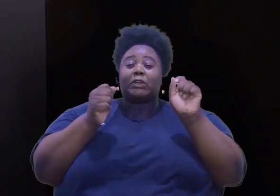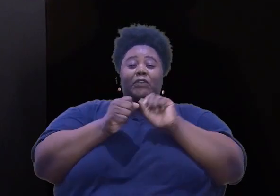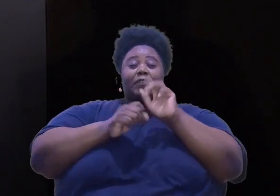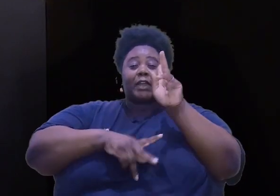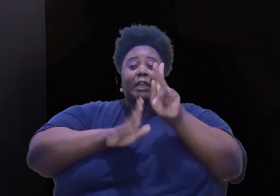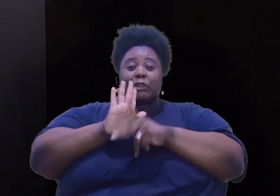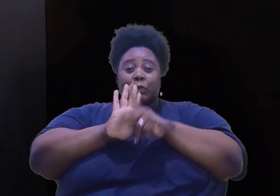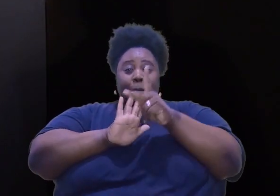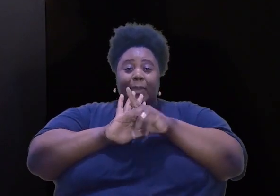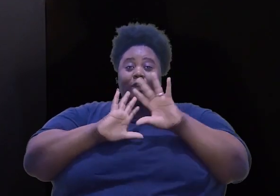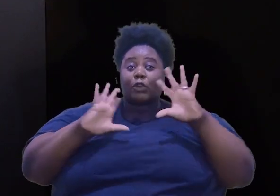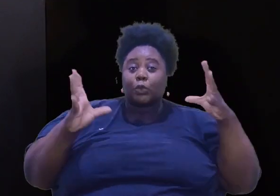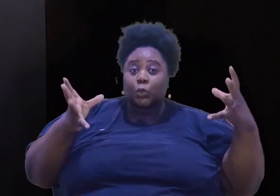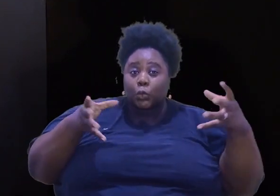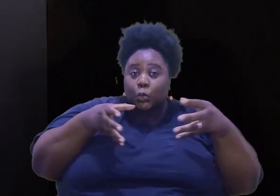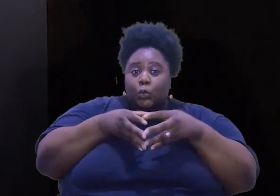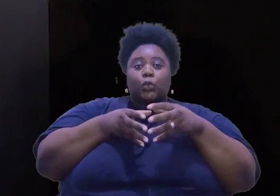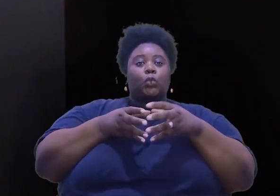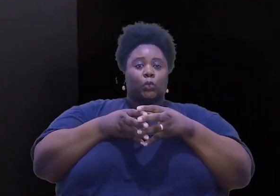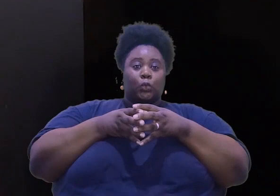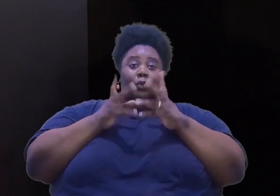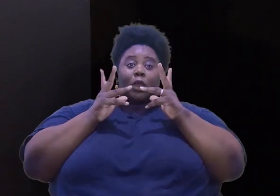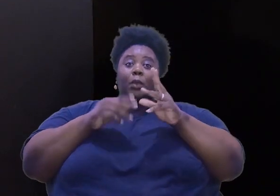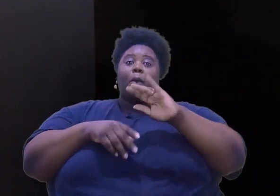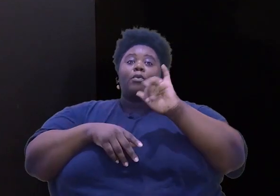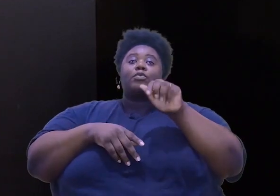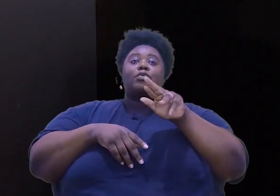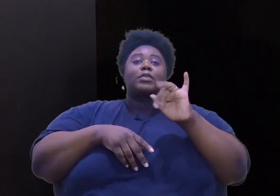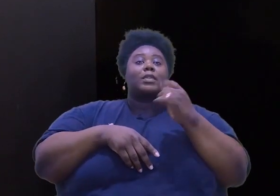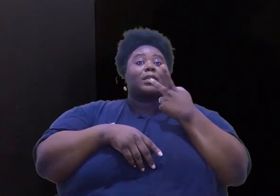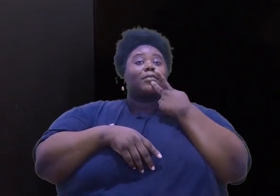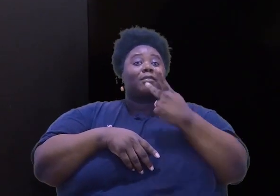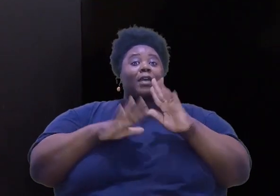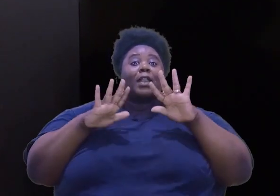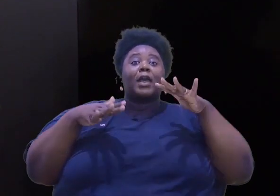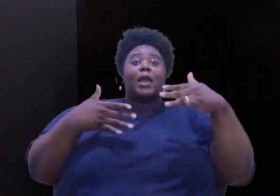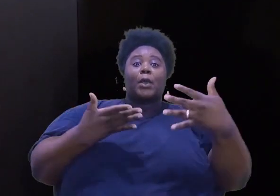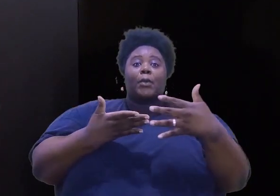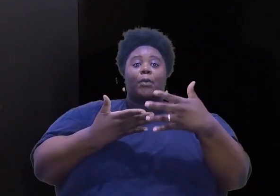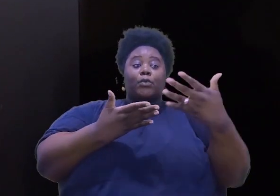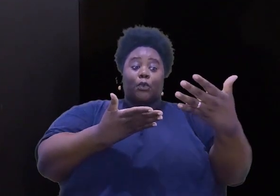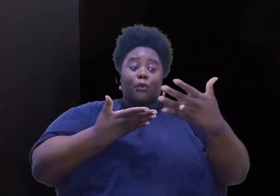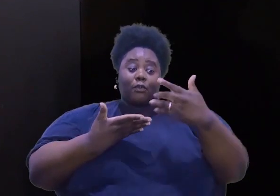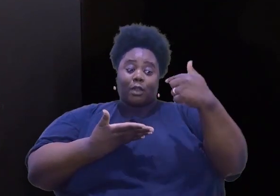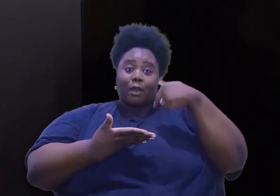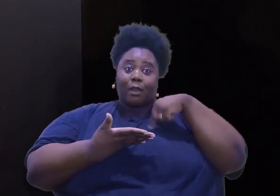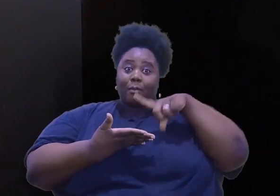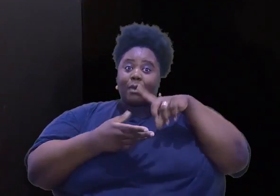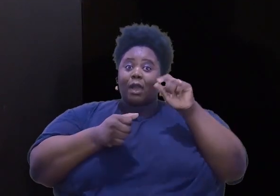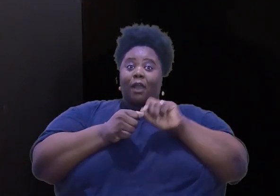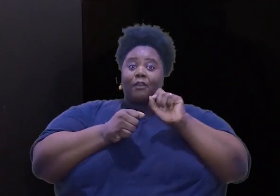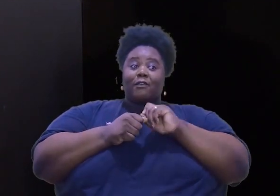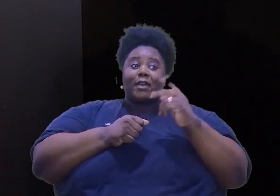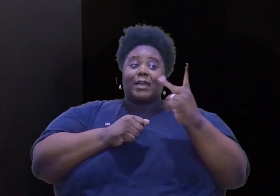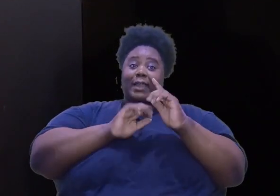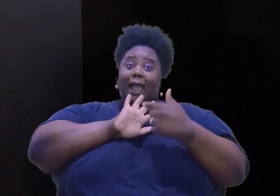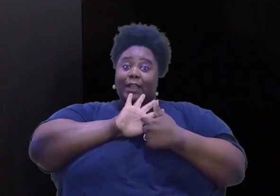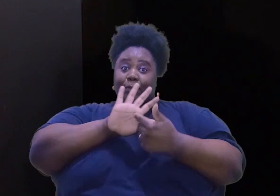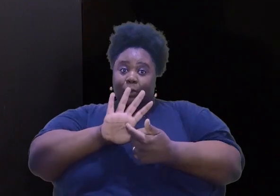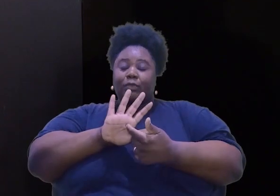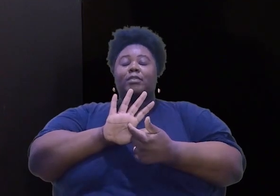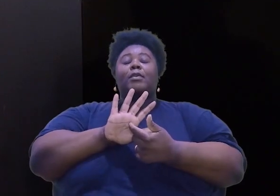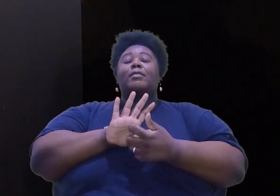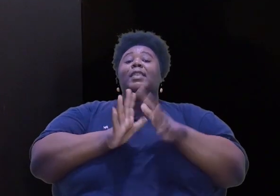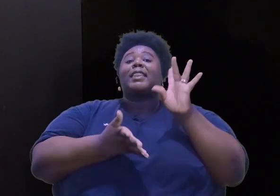projeto coletivo. Como Janaína disse, quando eu fui convidado para fazer essa exposição, que